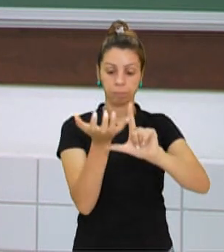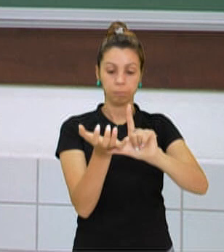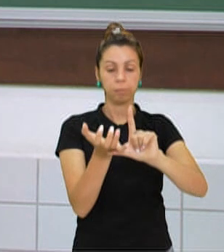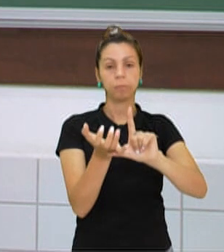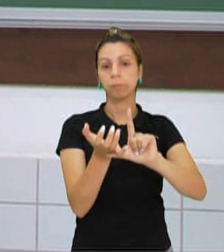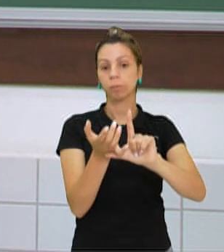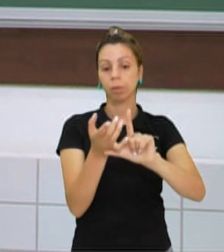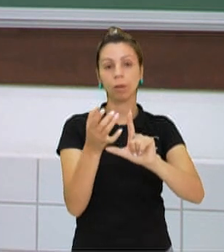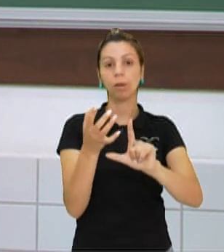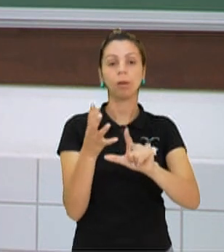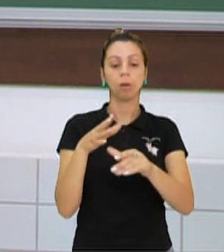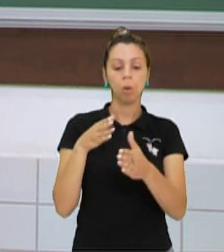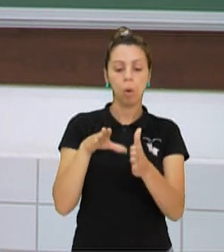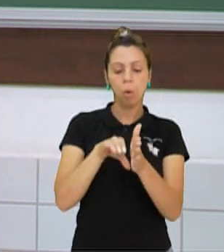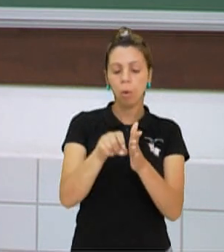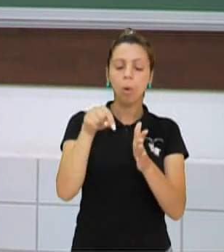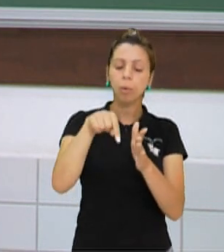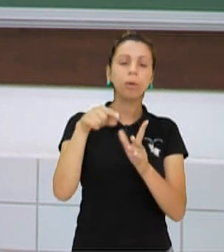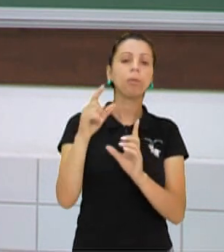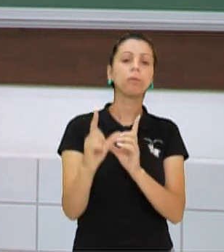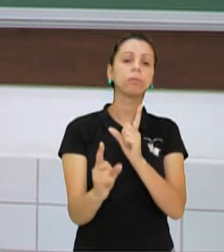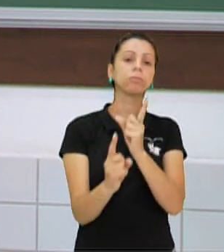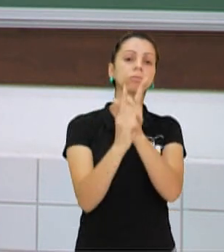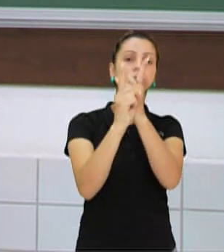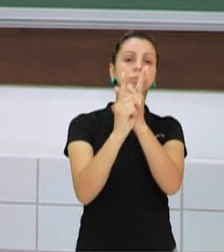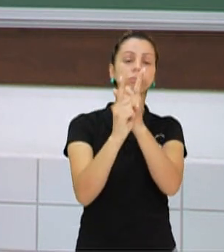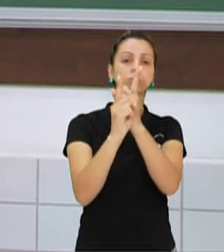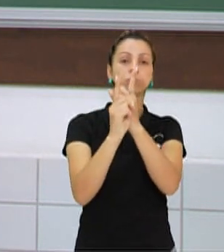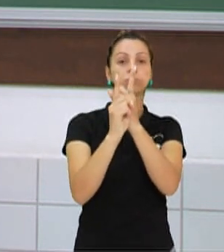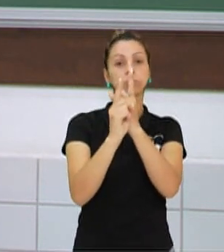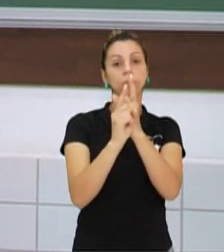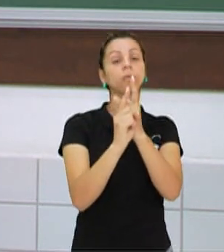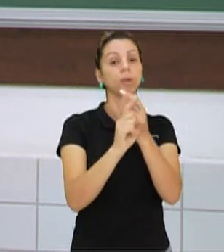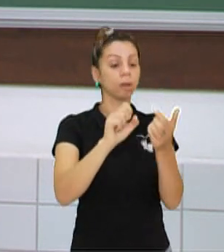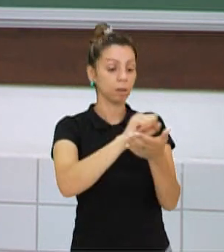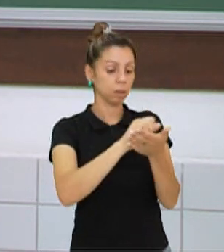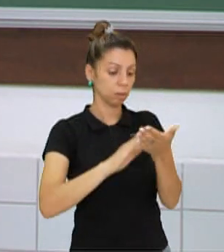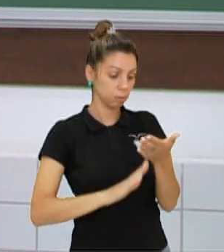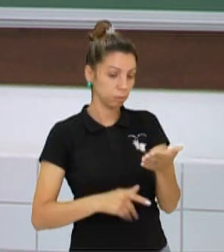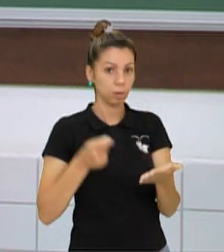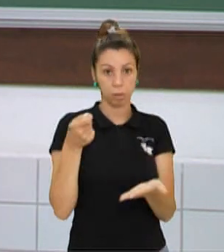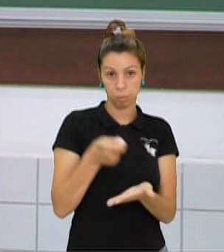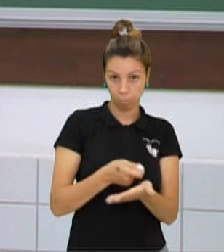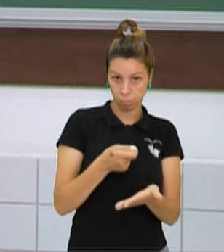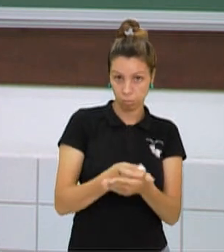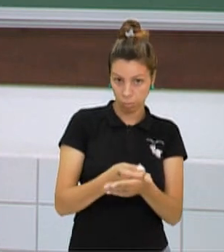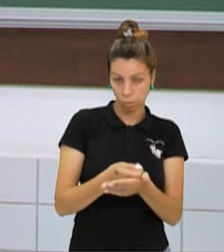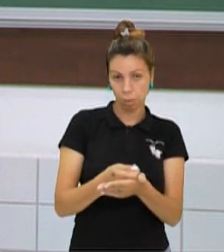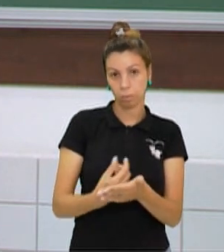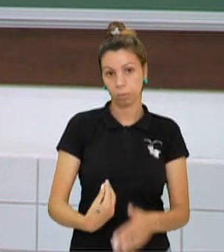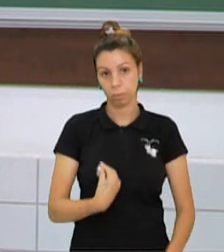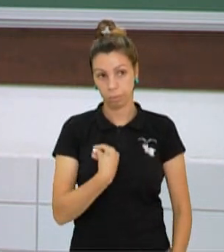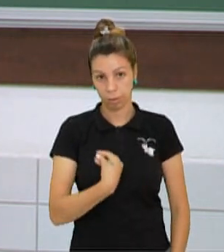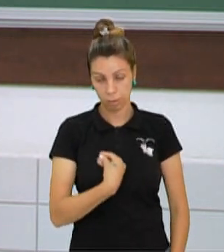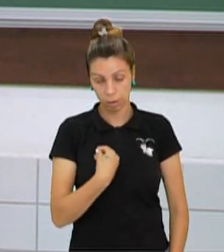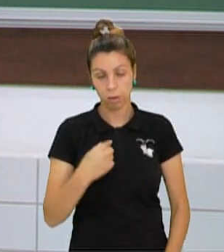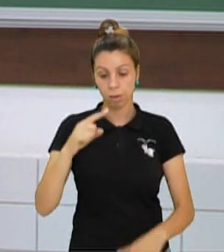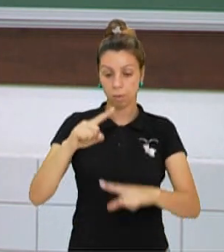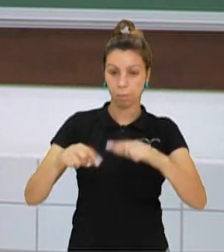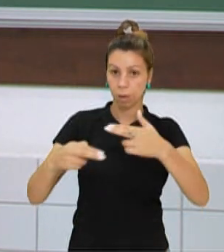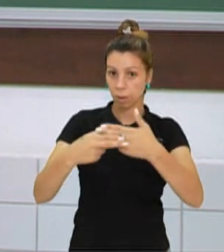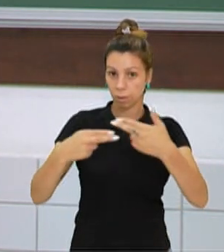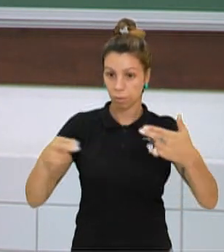você vai encontrar o quê? Você vai encontrar a atividade obrigatória de presença, o material que eu